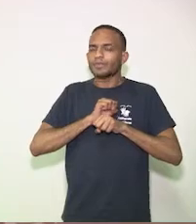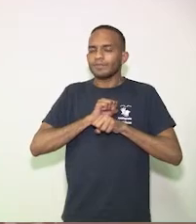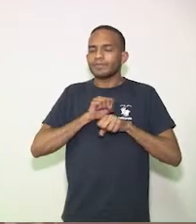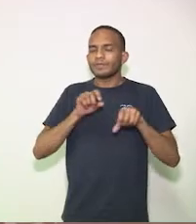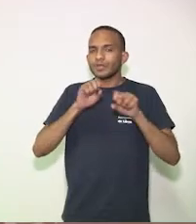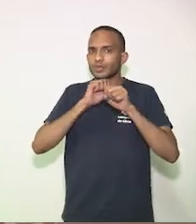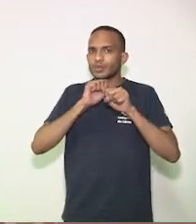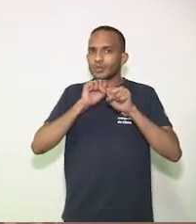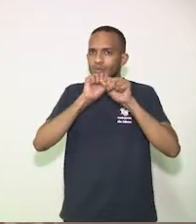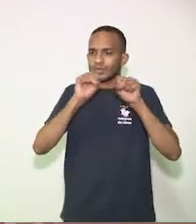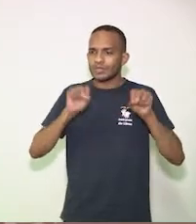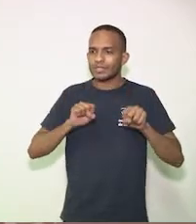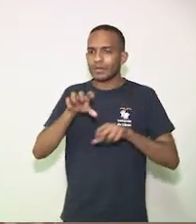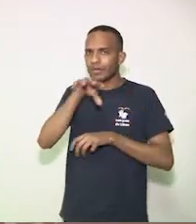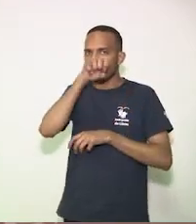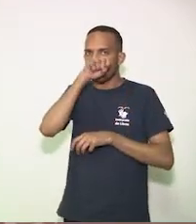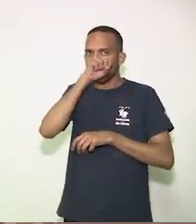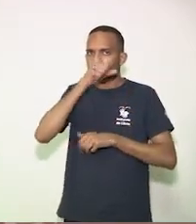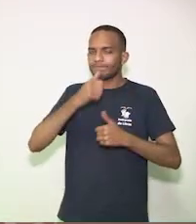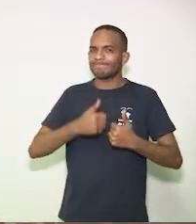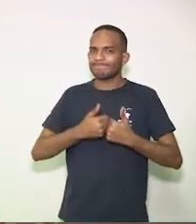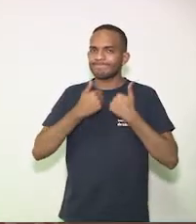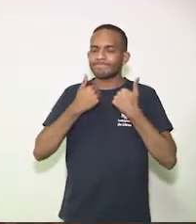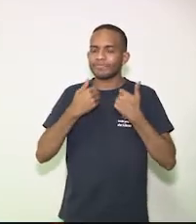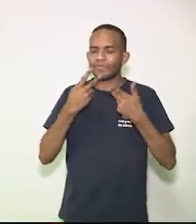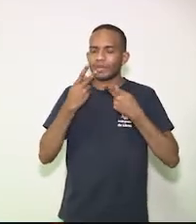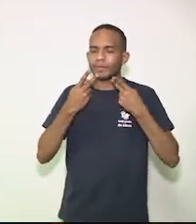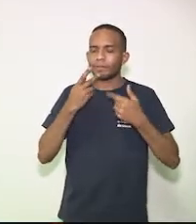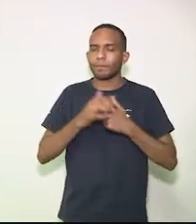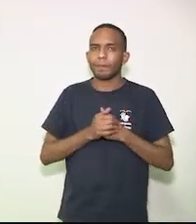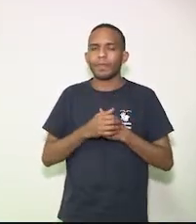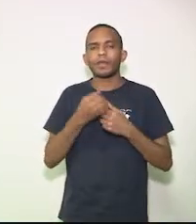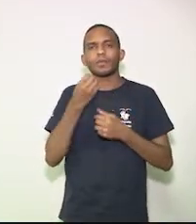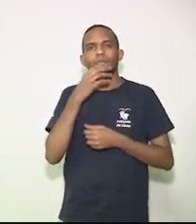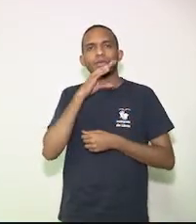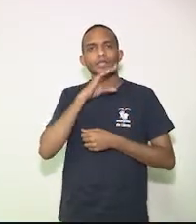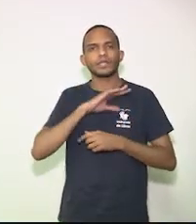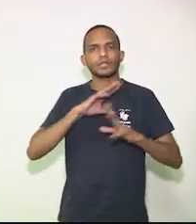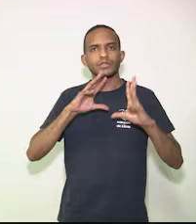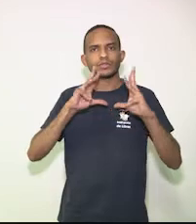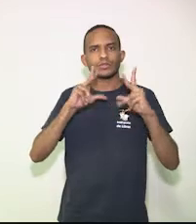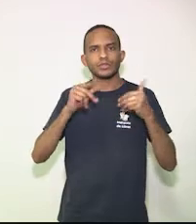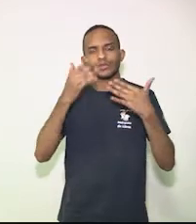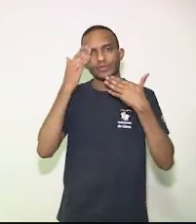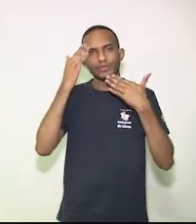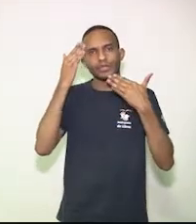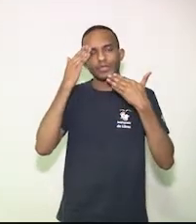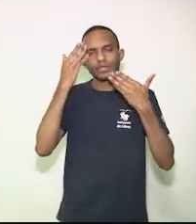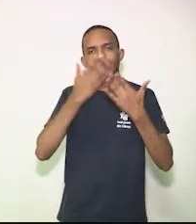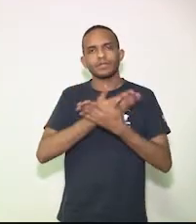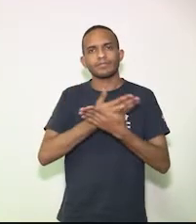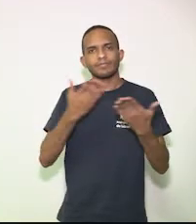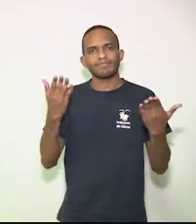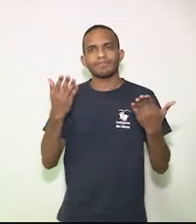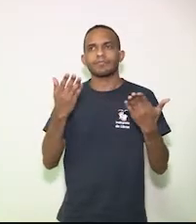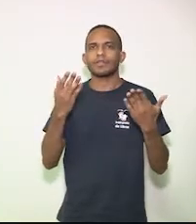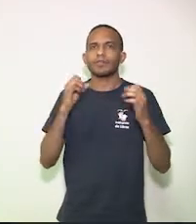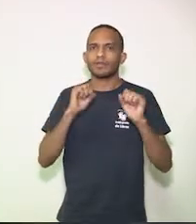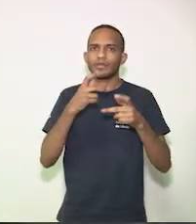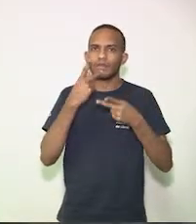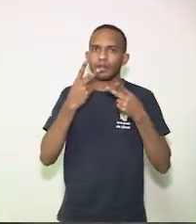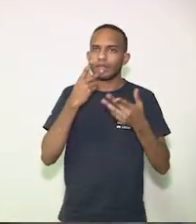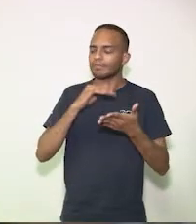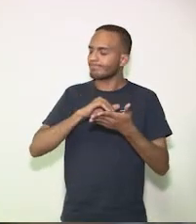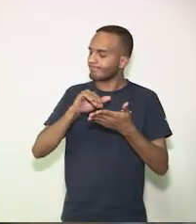pediátrica. E depois a gente volta para dar as conclusões finais do inquérito. Boa tarde a todos. Obrigada pela